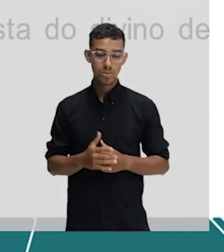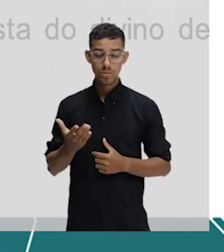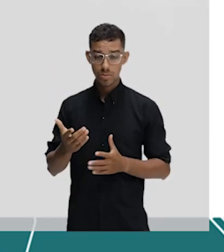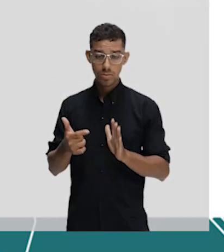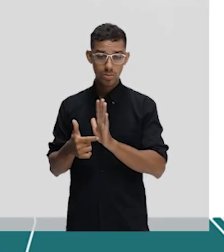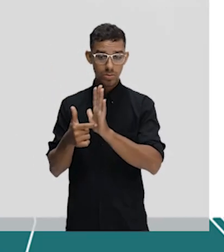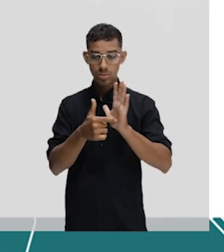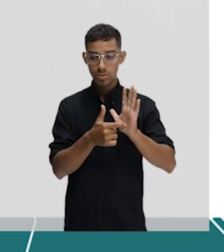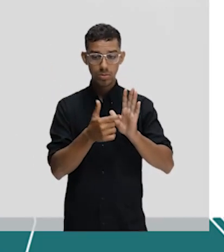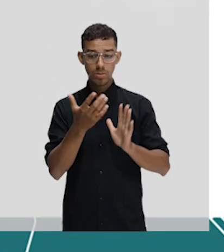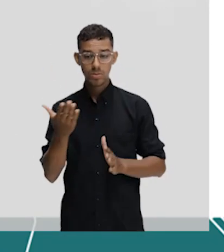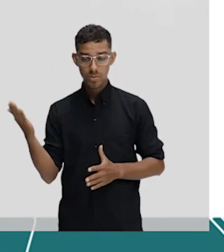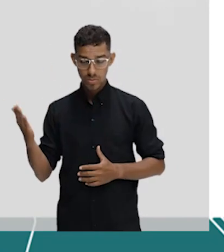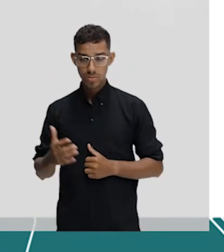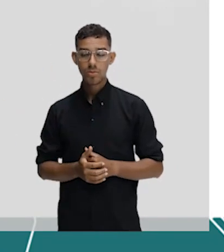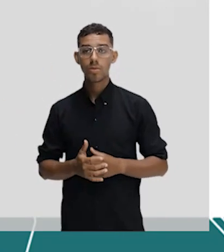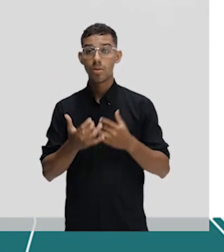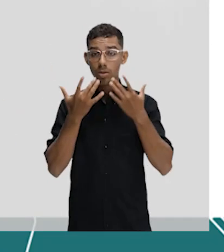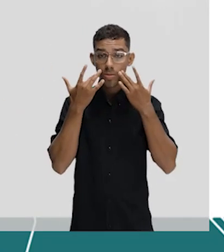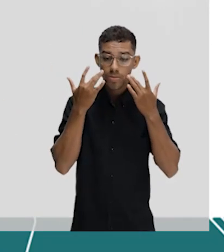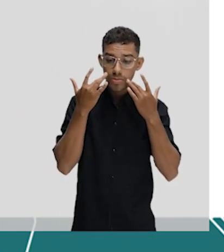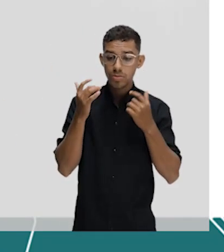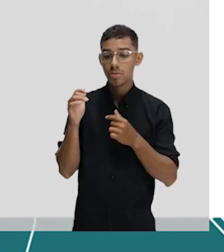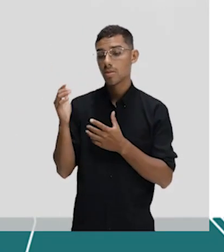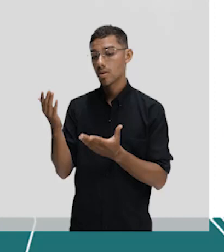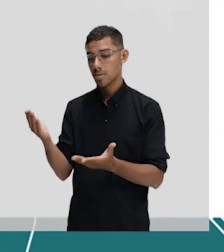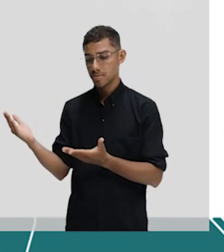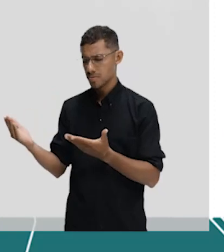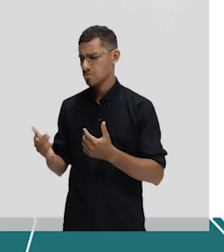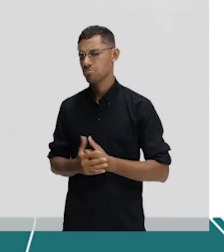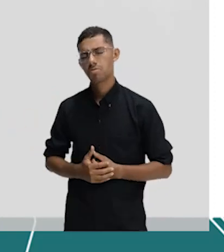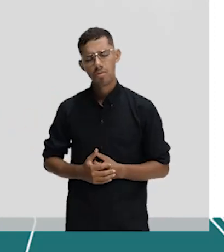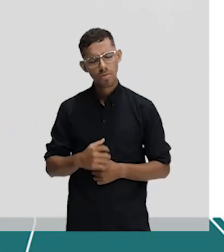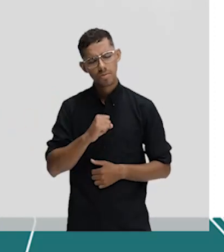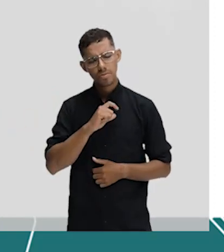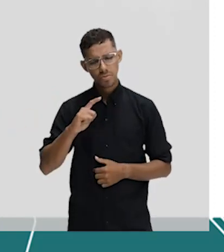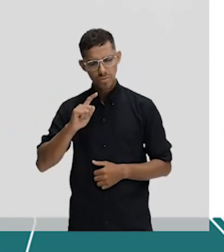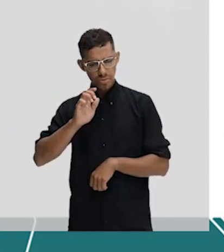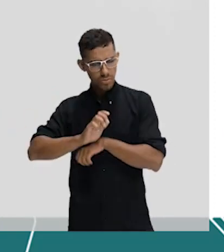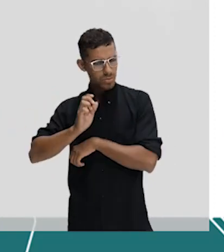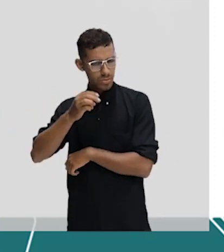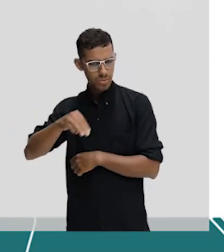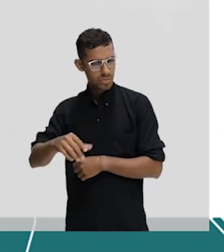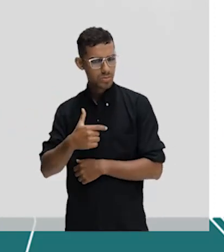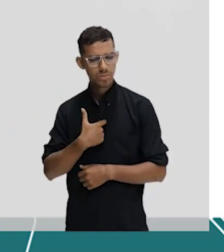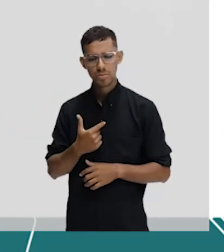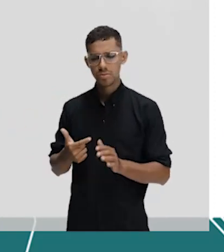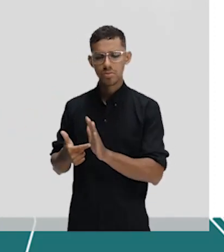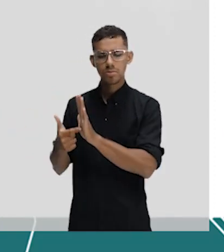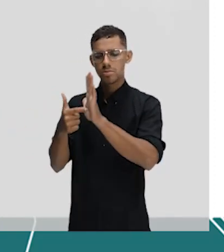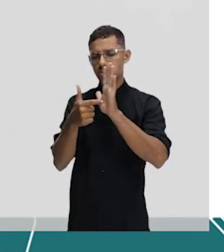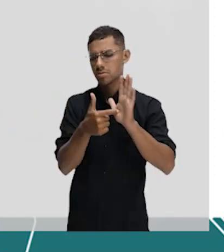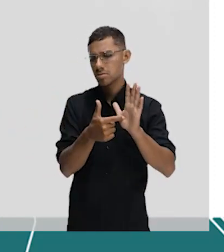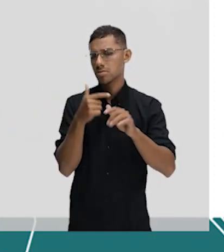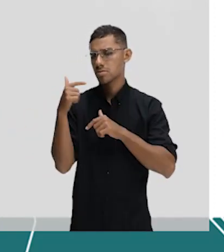para vocês o Teatro Arthur Azevedo, né? Eu tenho a honra de trabalhar, né, e apresentar espetáculo num lugar desse que foi construído no